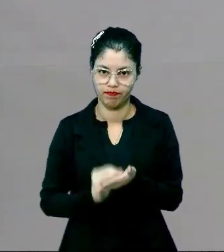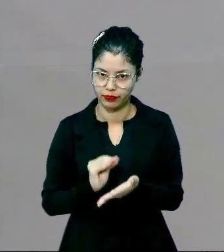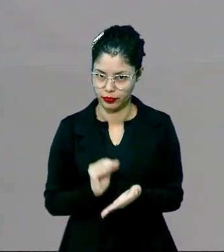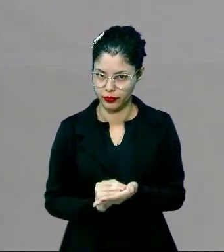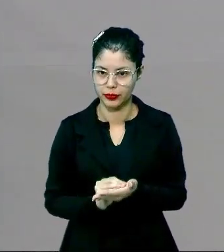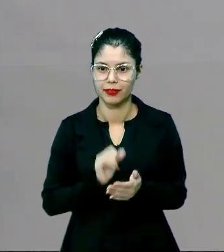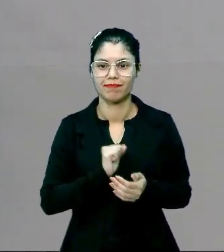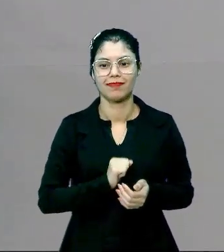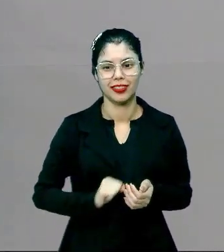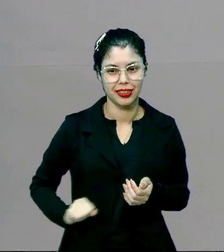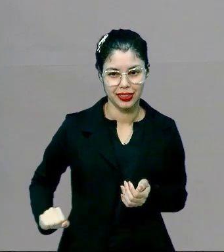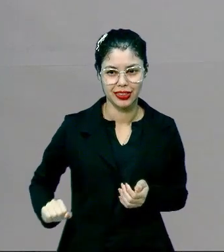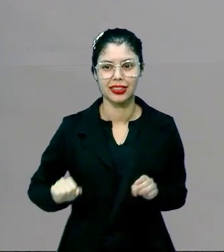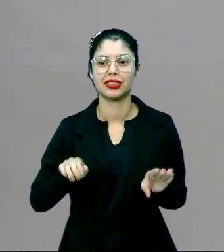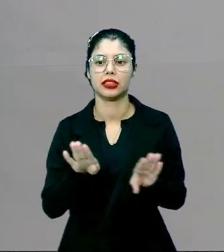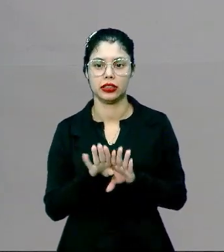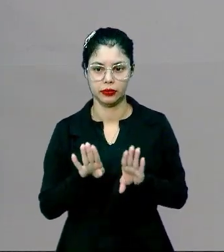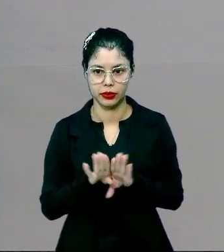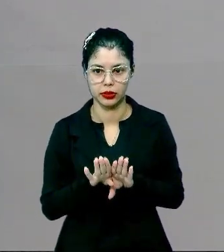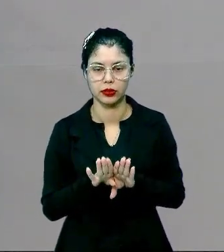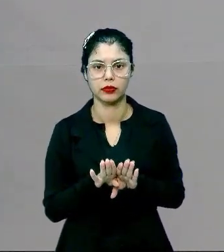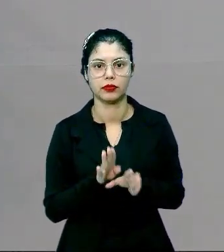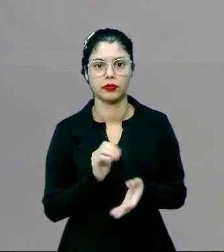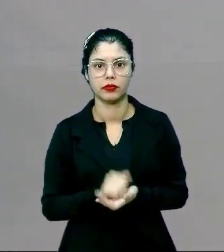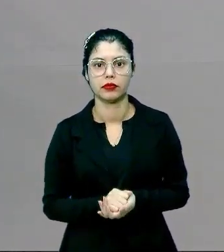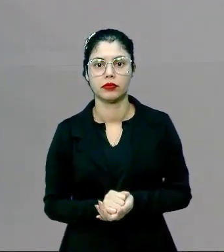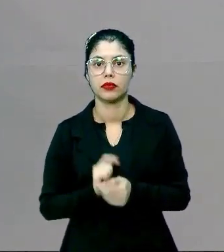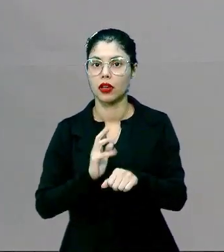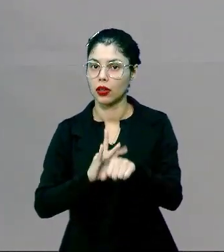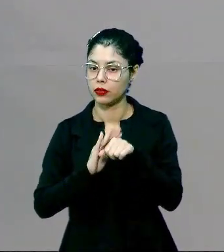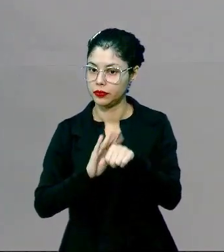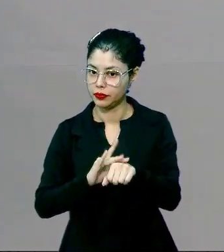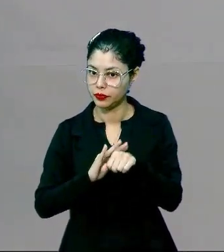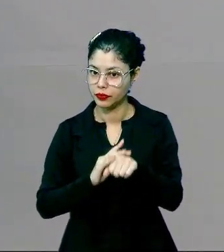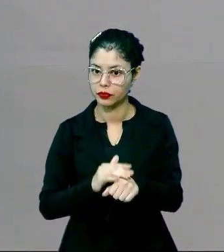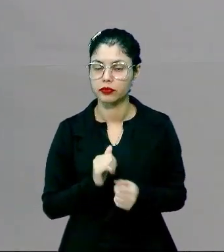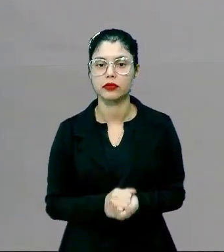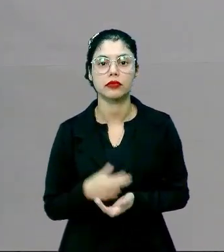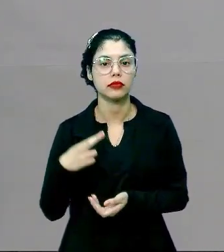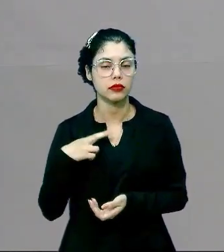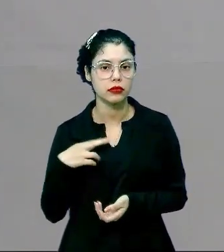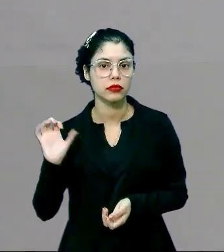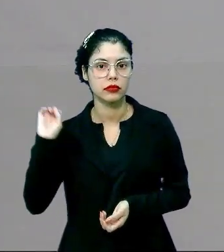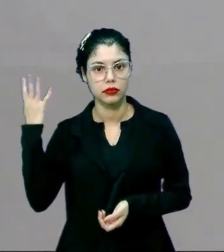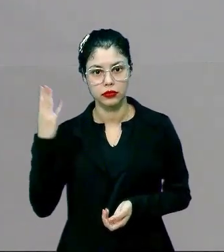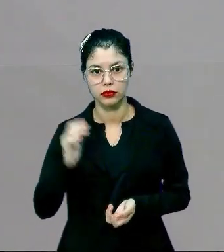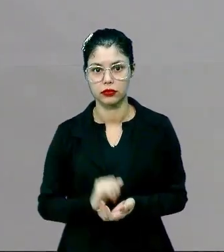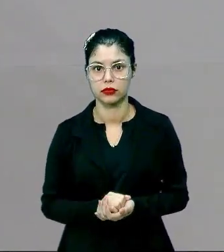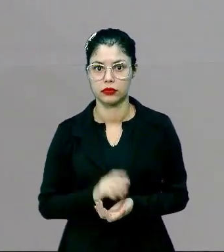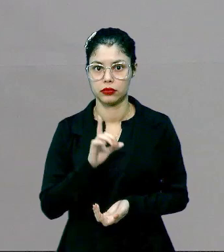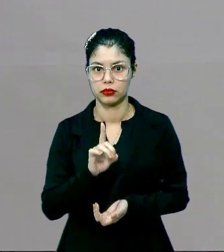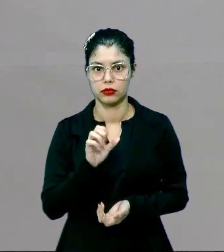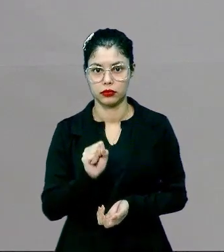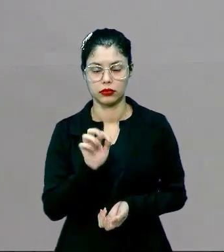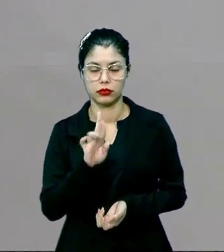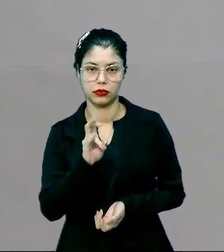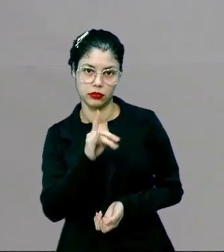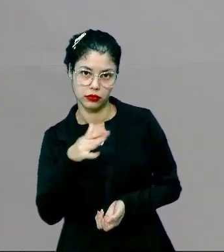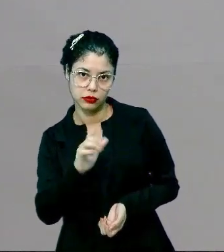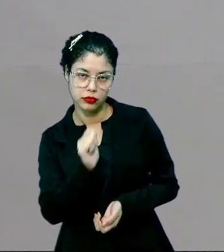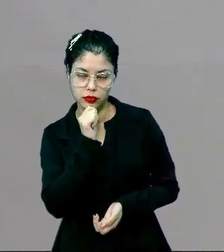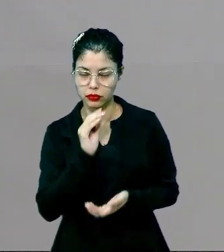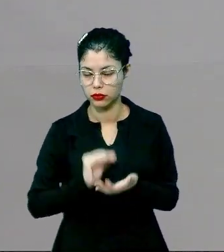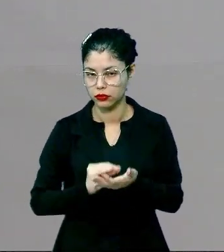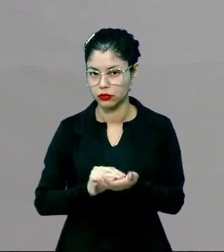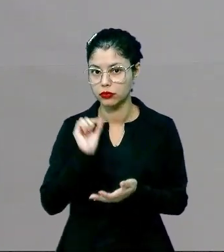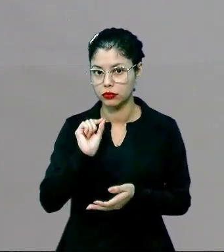desidratação, diarreia pode causar desidratação, doenças em particular que causam desidratação, vai